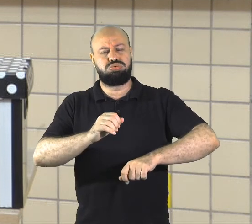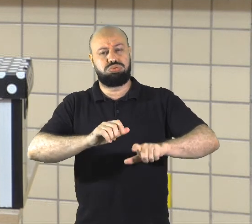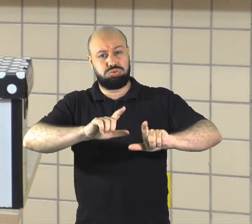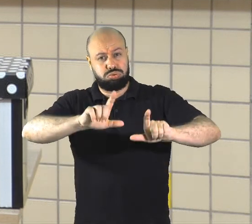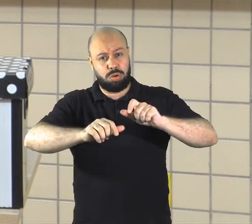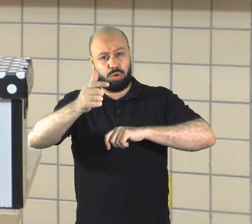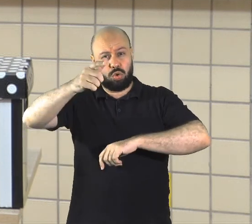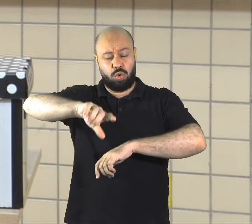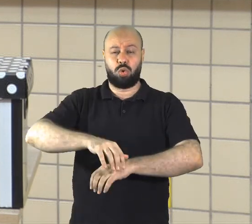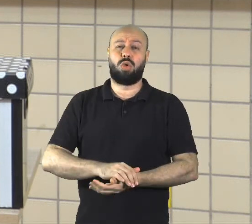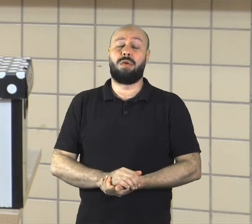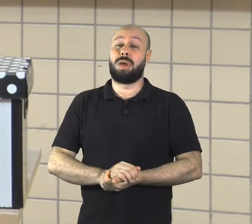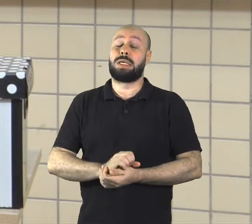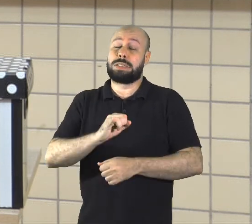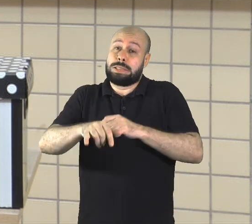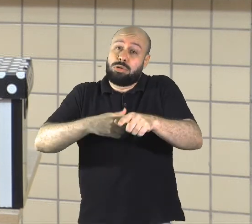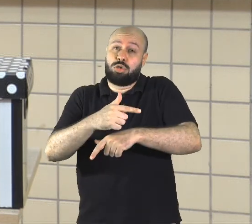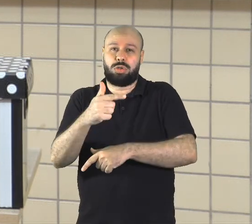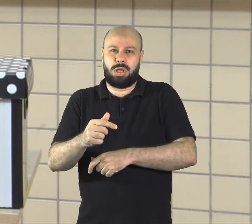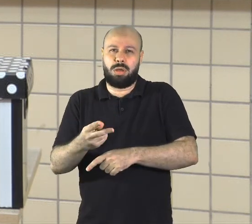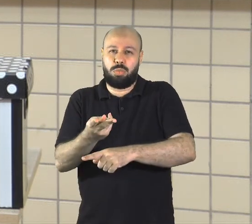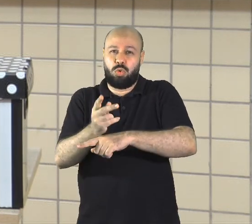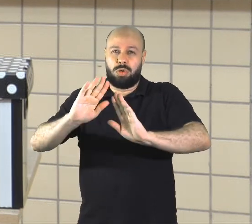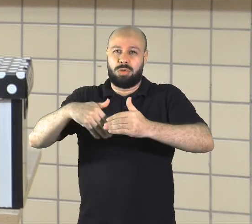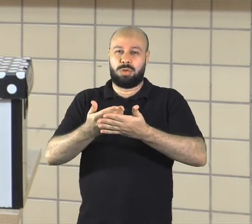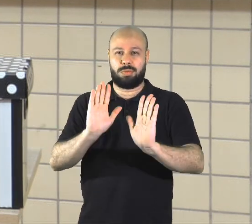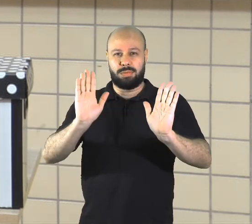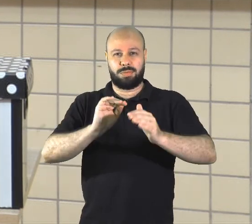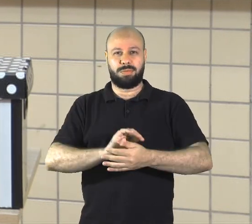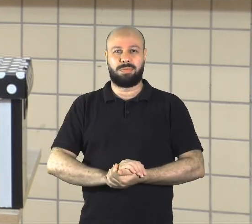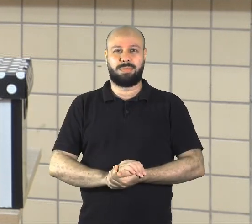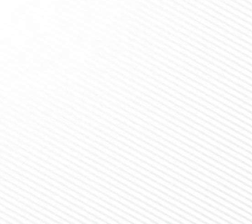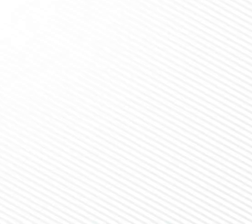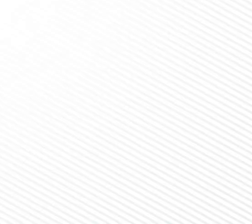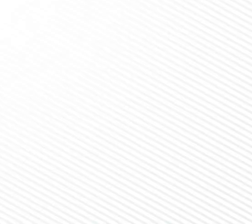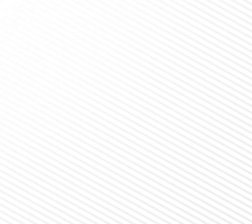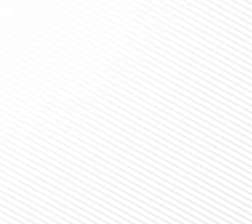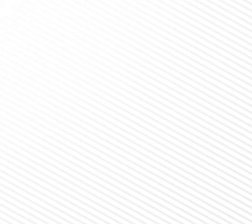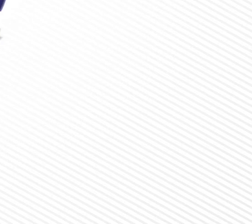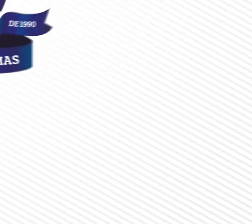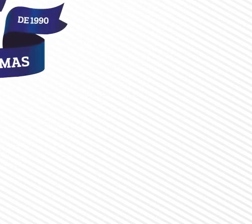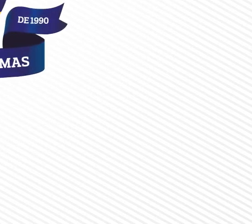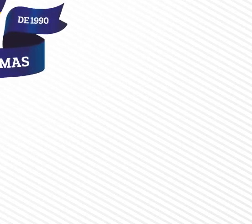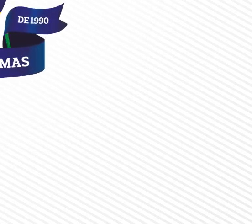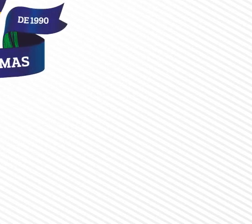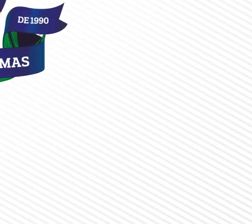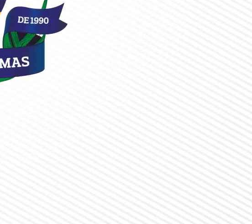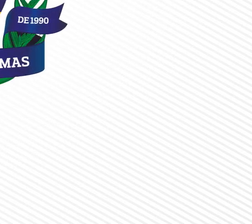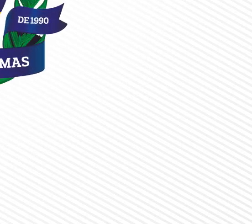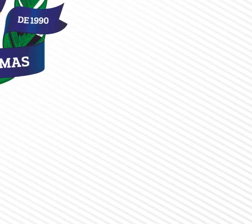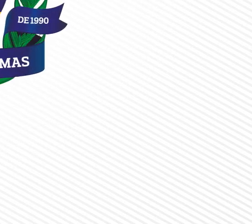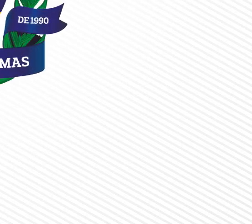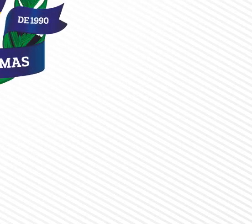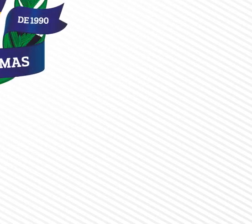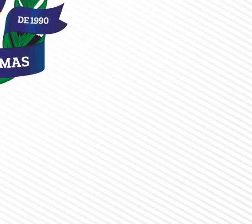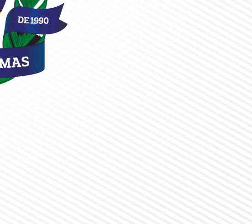juntos e no meio de vogais. Fique bem, faça todas as atividades, acesse o canal do YouTube se quiser assistir de